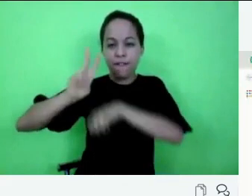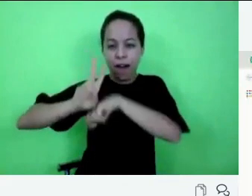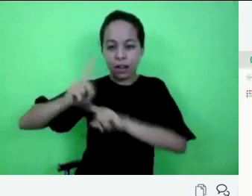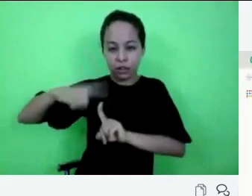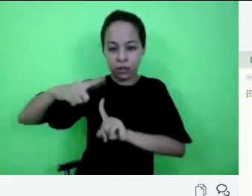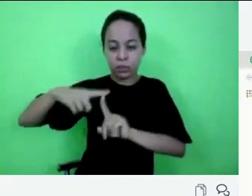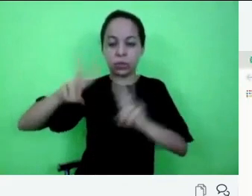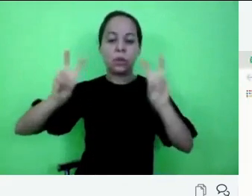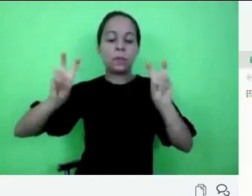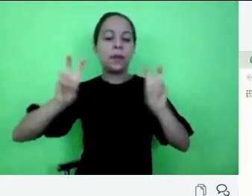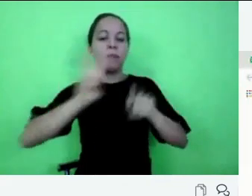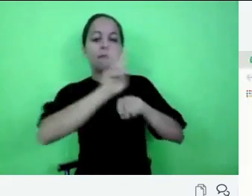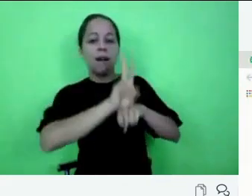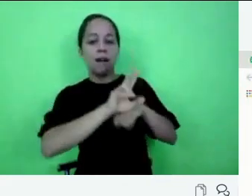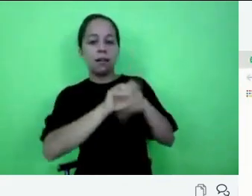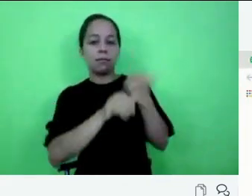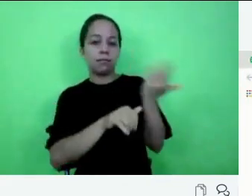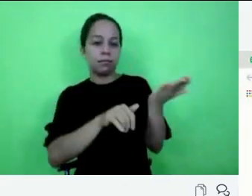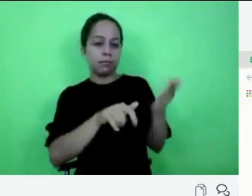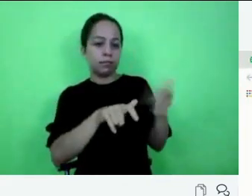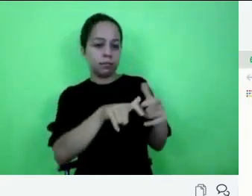externo, ampla concorrência.